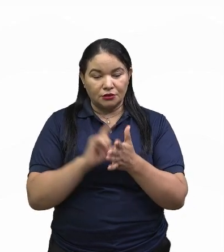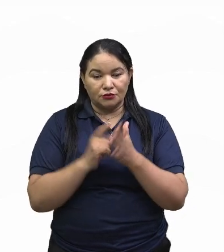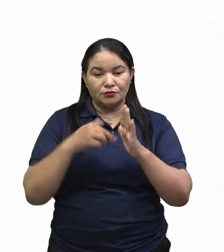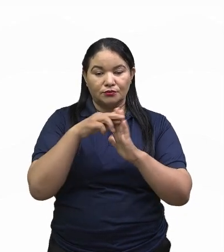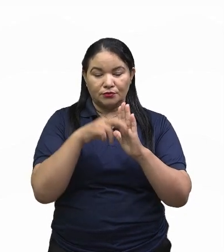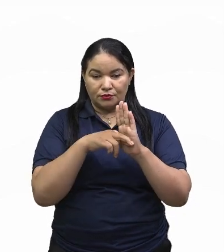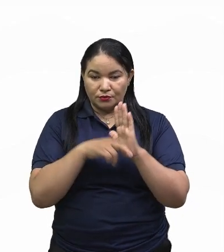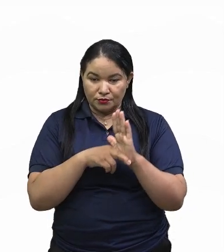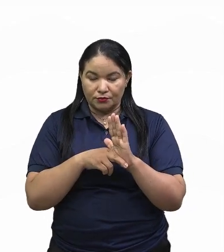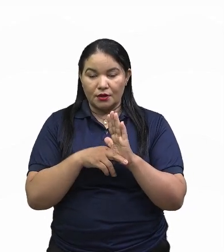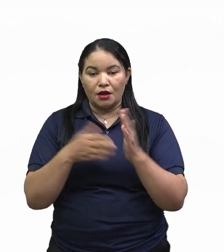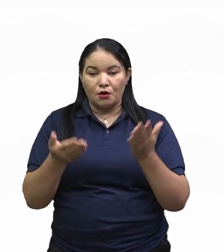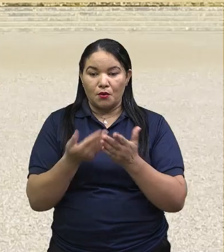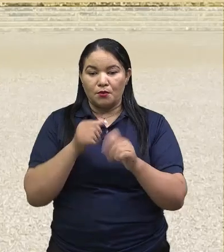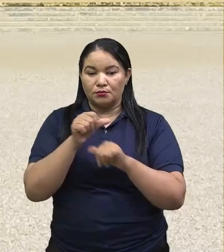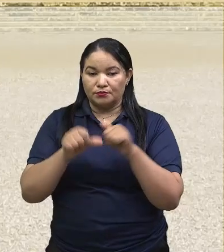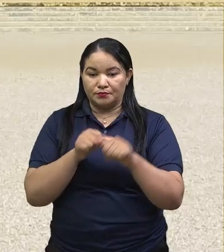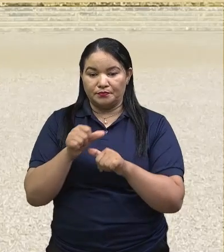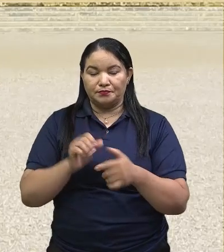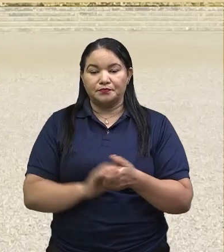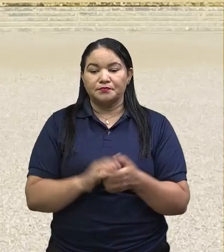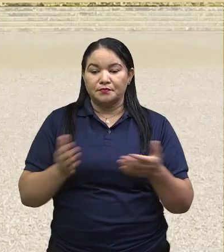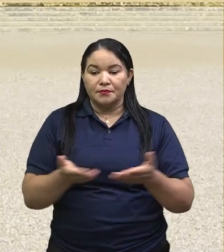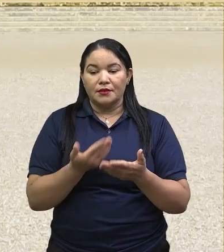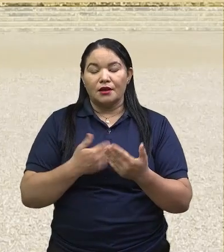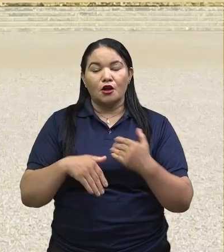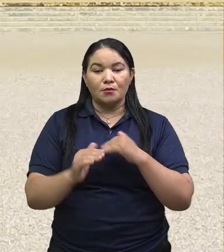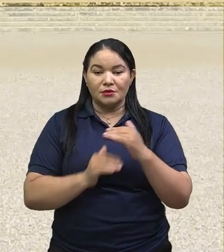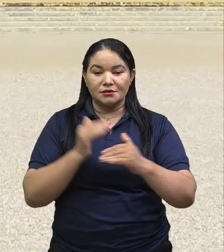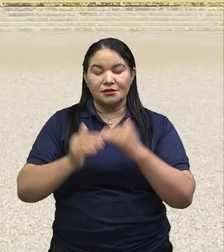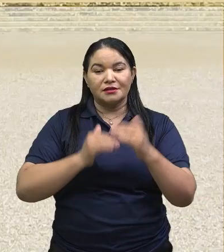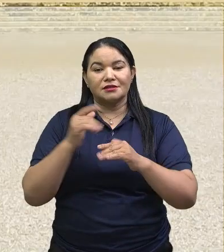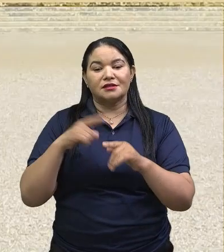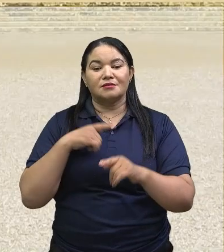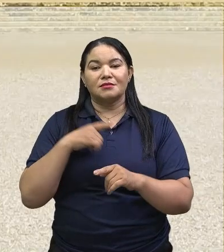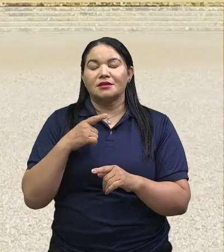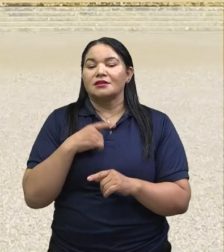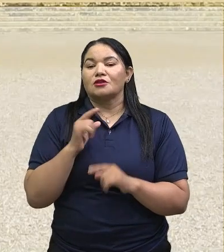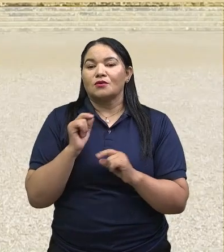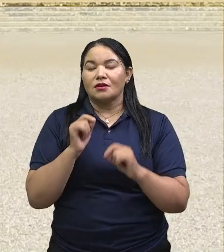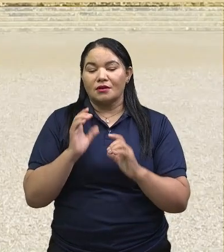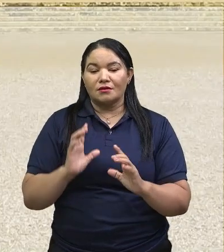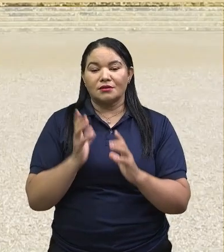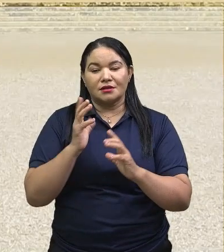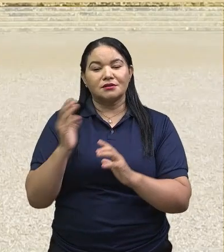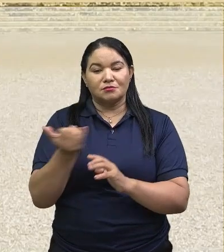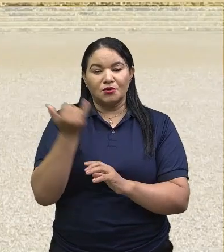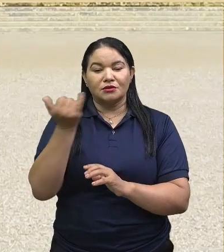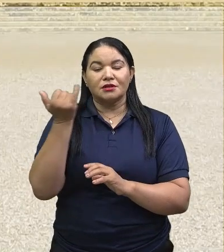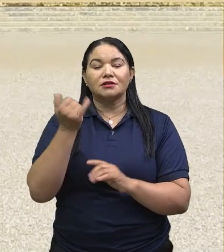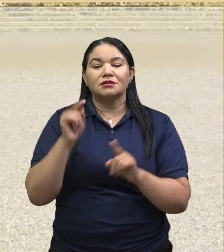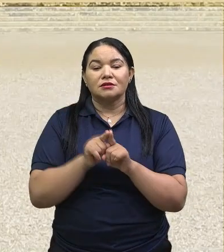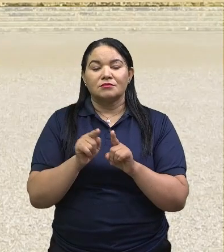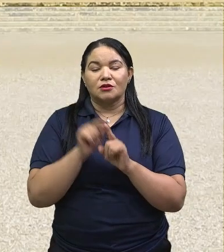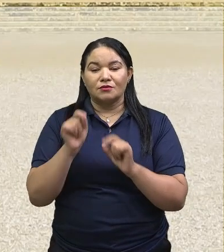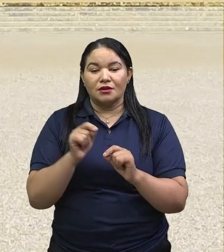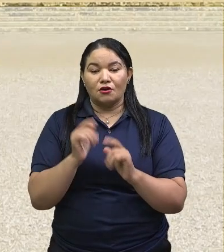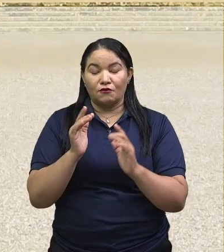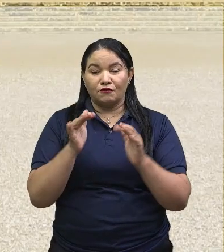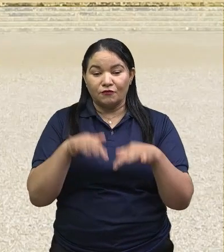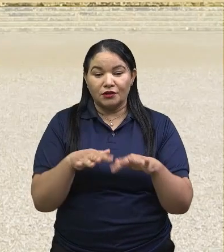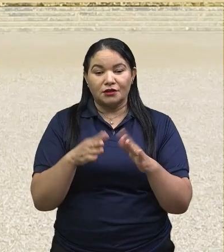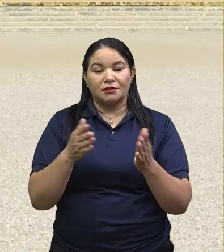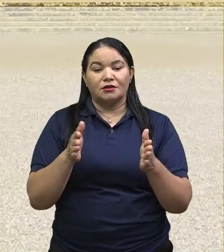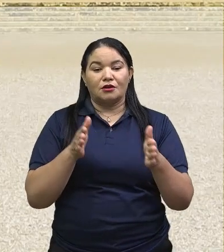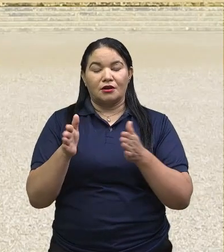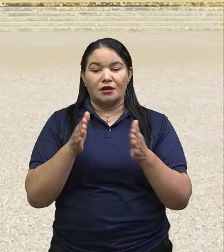regime. E no meio desse processo, né, tem um evento muito importante que ele marca o fim da chamada